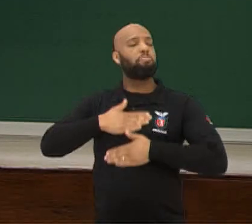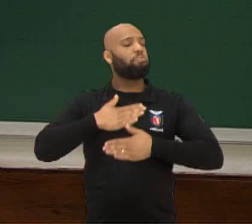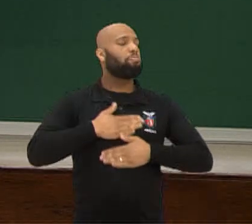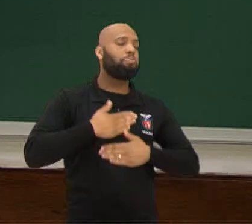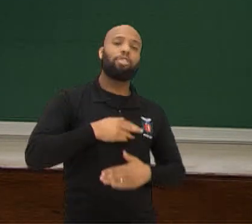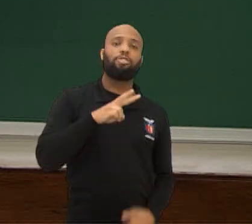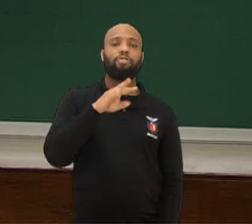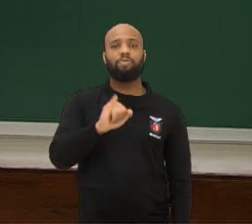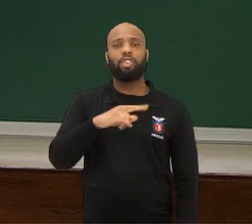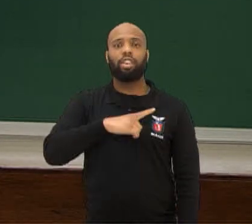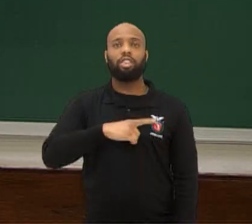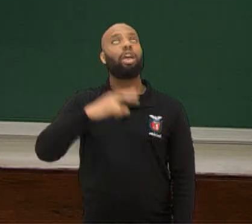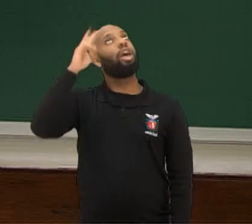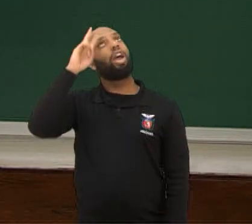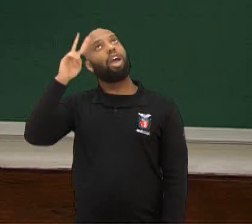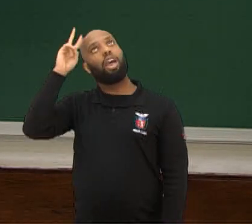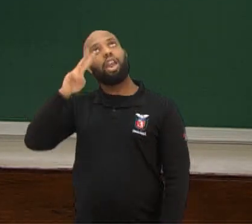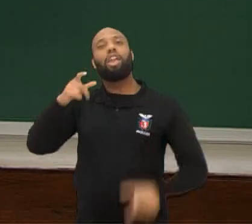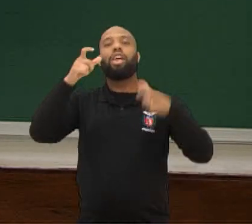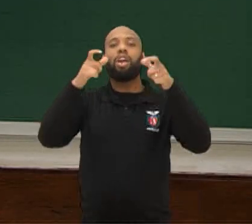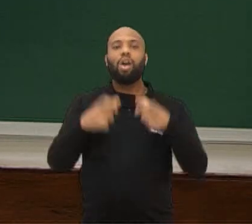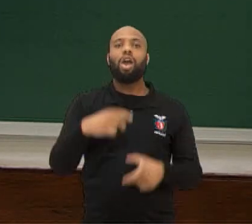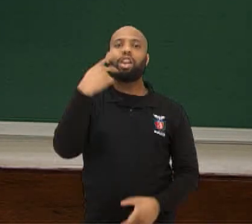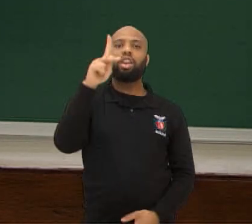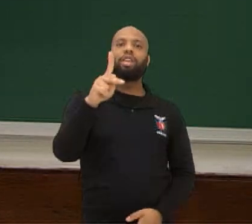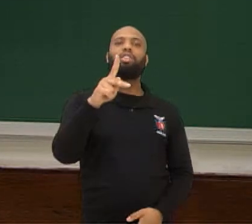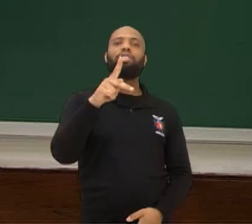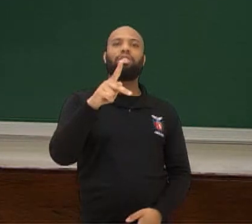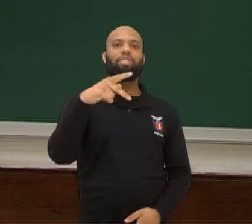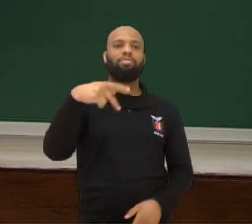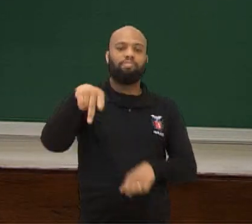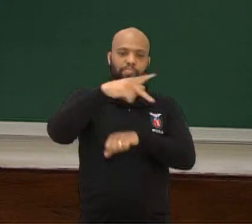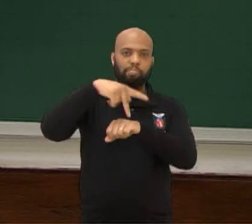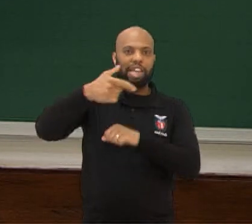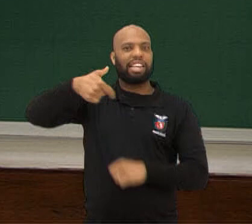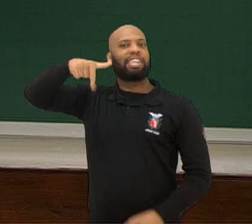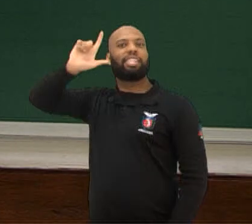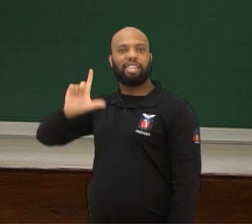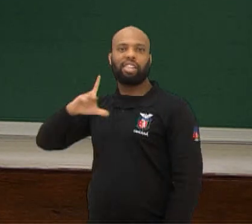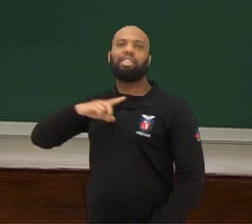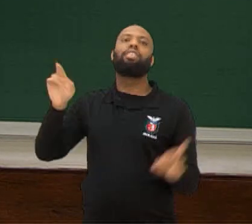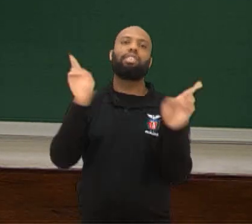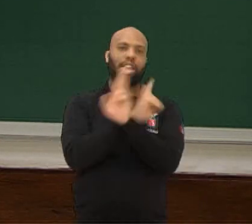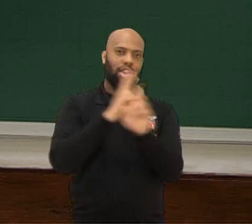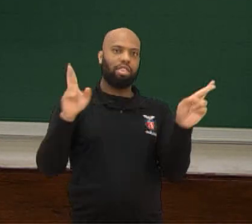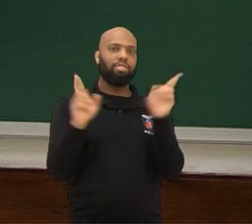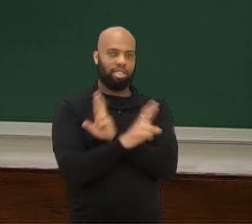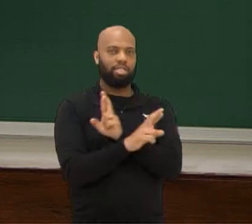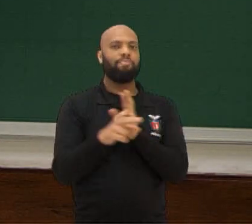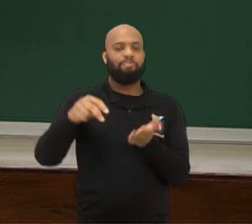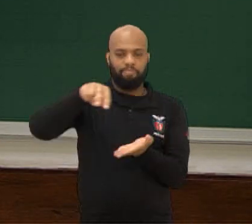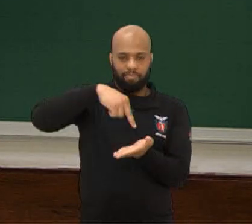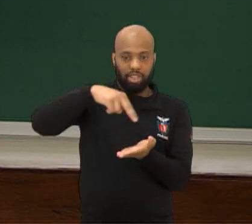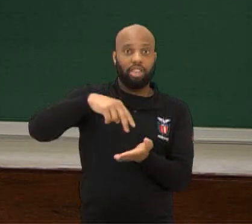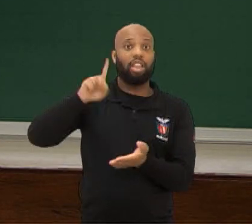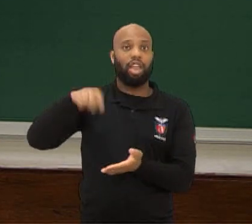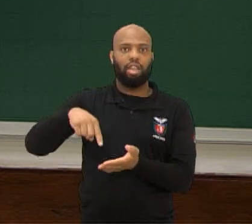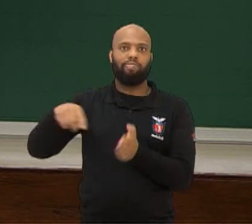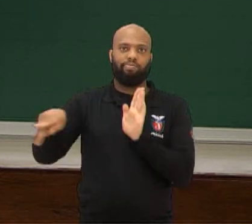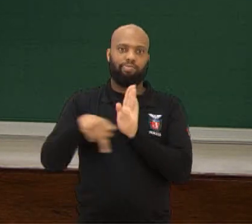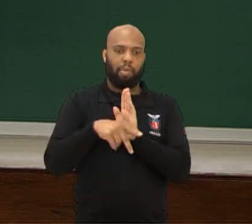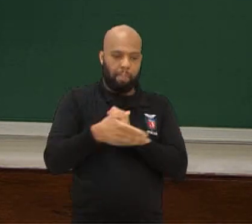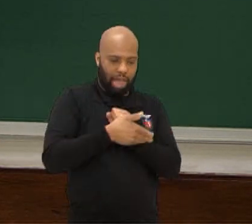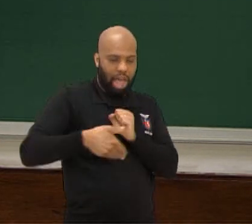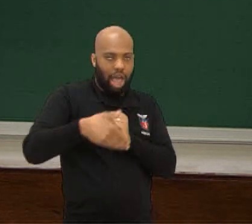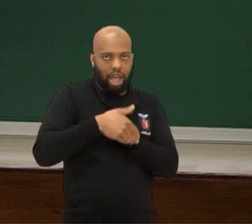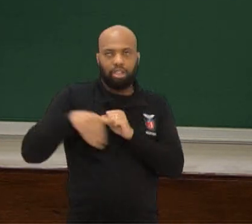em que você vai recordar de onde você veio e tudo mais, está relacionado com as danças, né? É de origem espanhola,